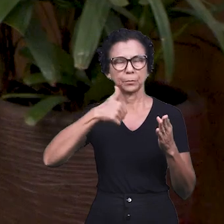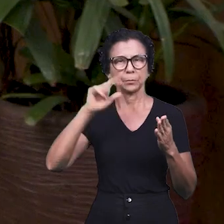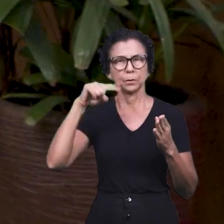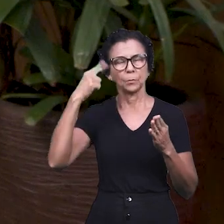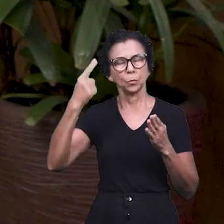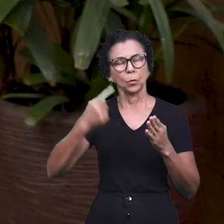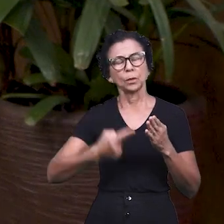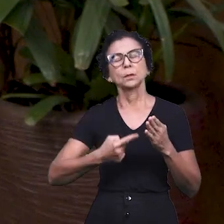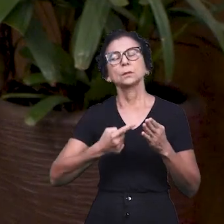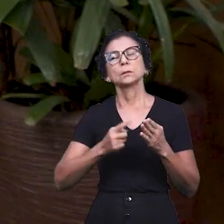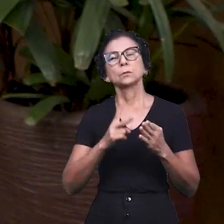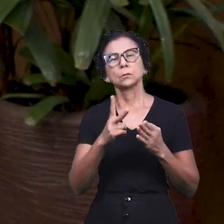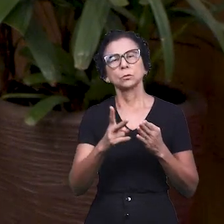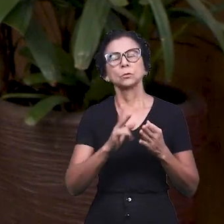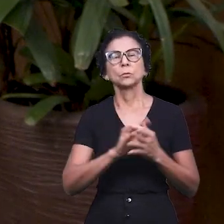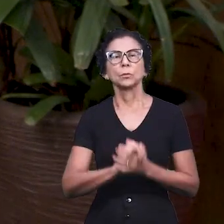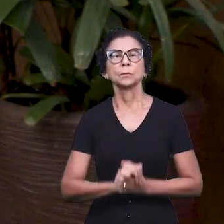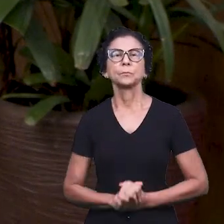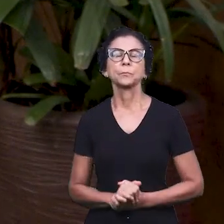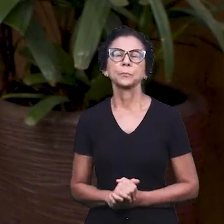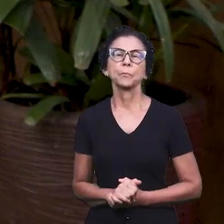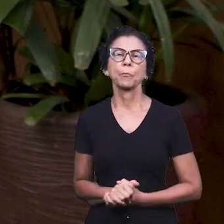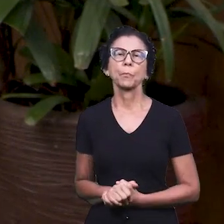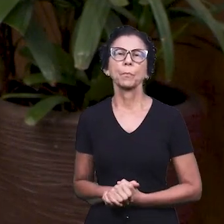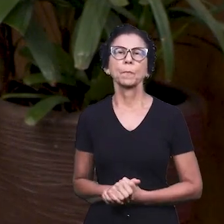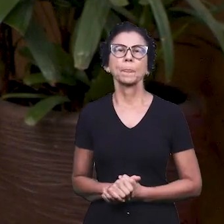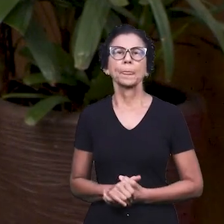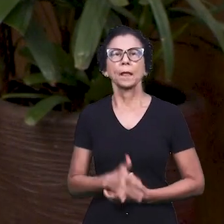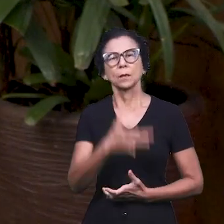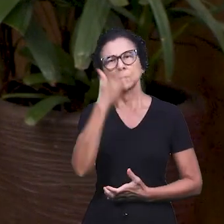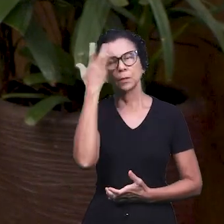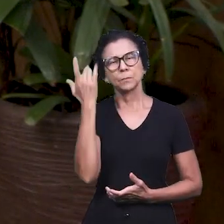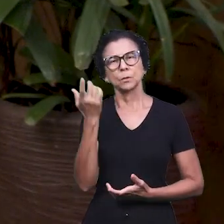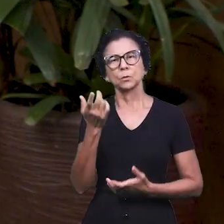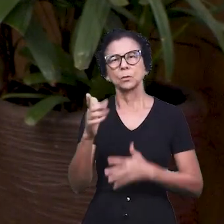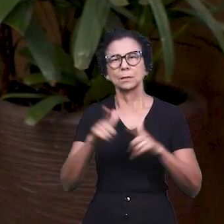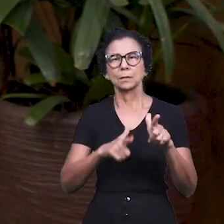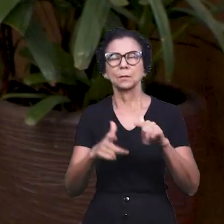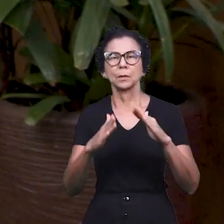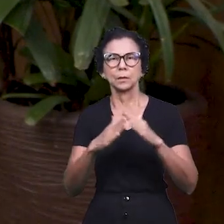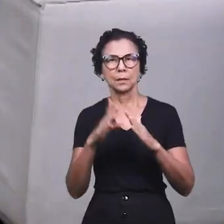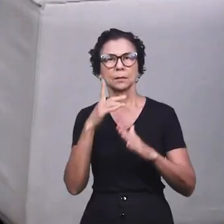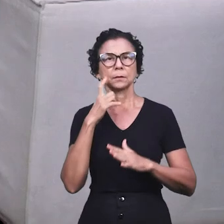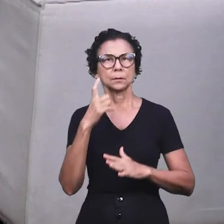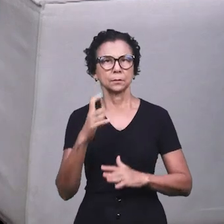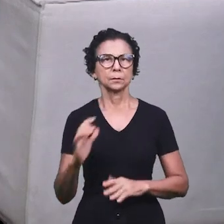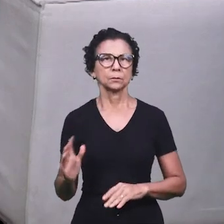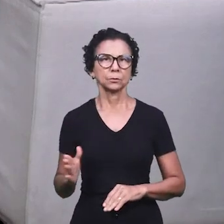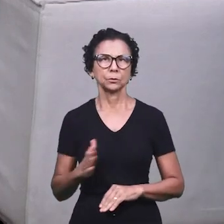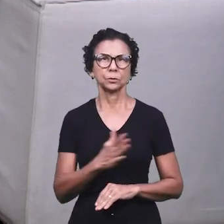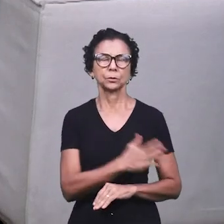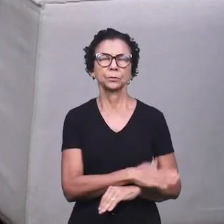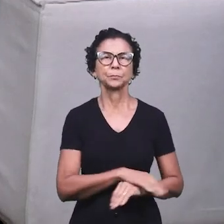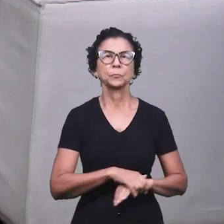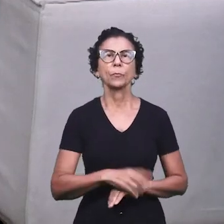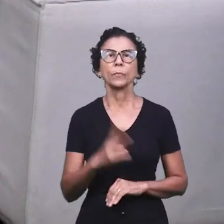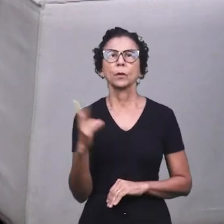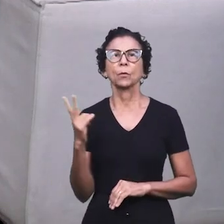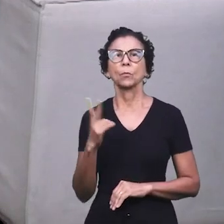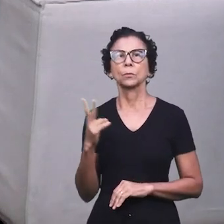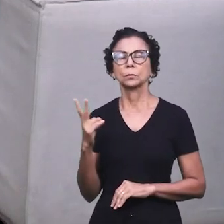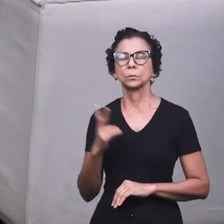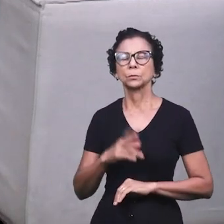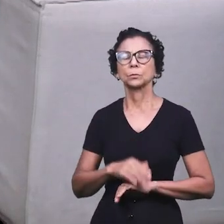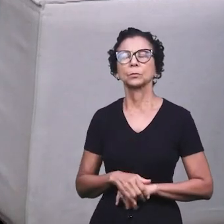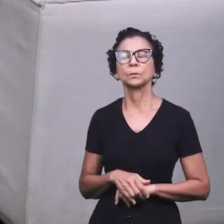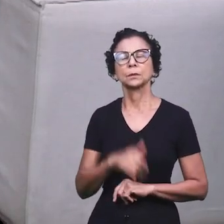especiais com experiências, porque têm negócios em casa. Então estamos aqui com a Neide Menezes, aqui no estúdio,